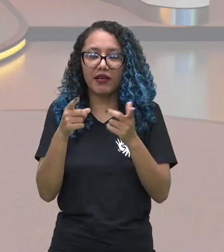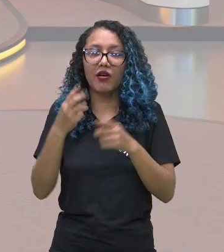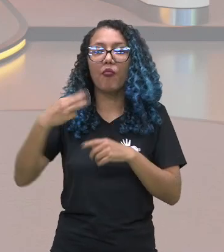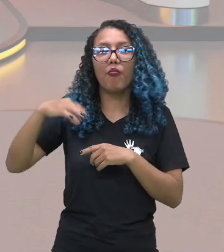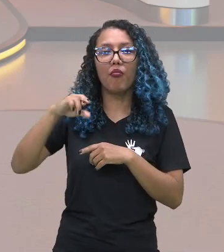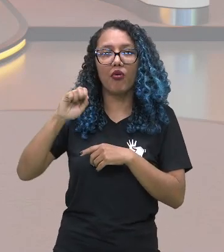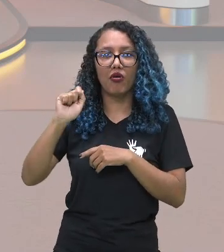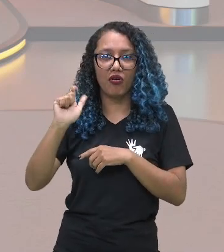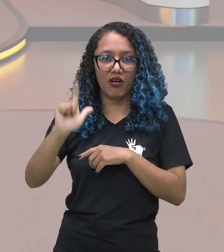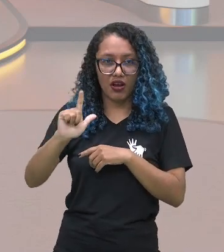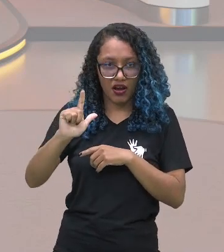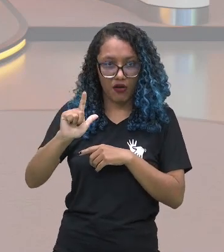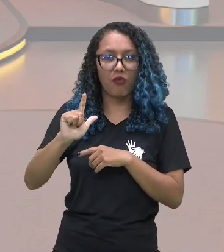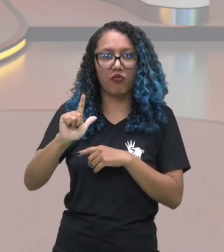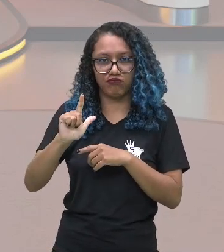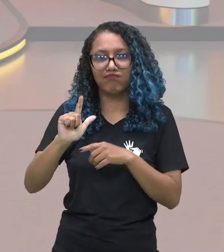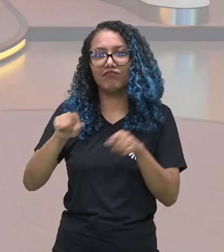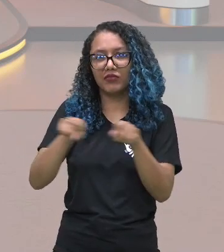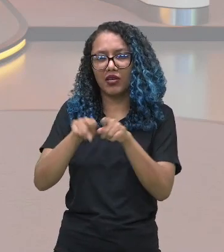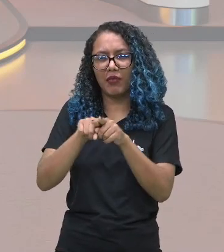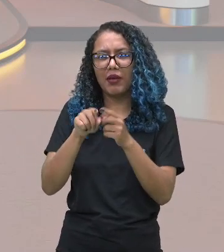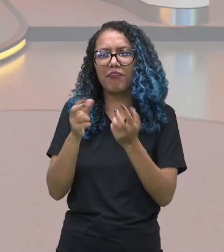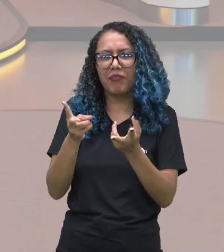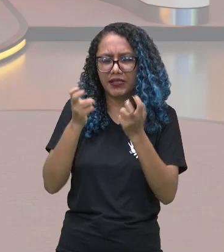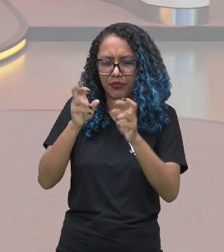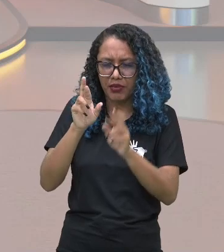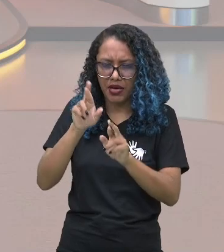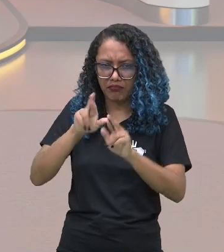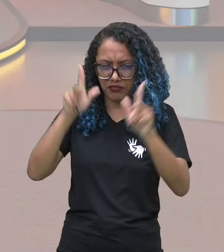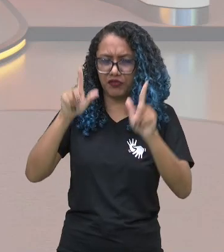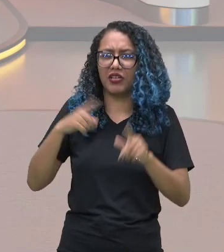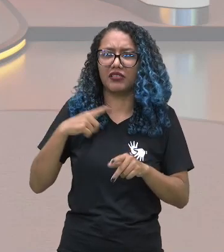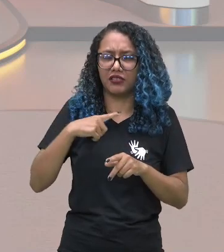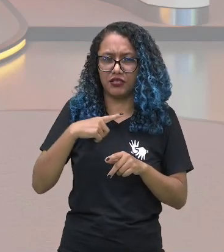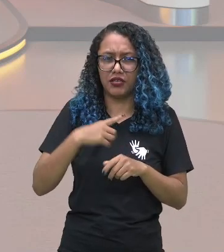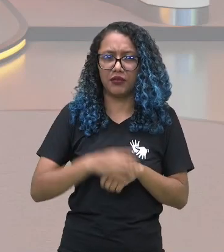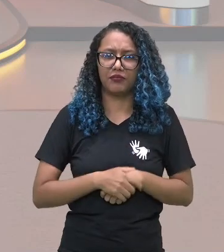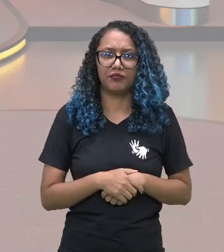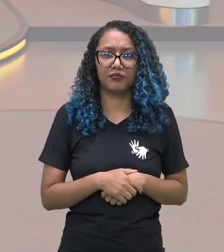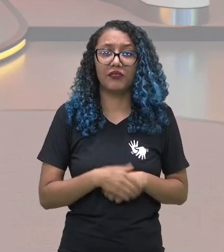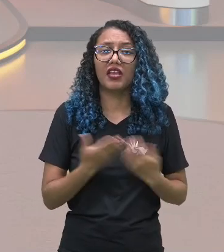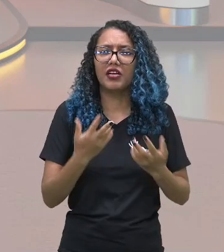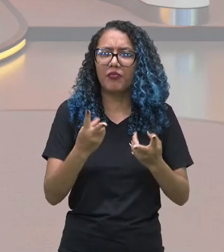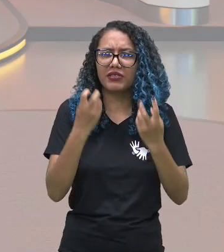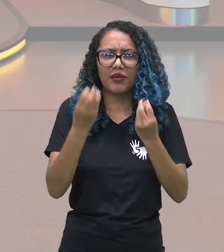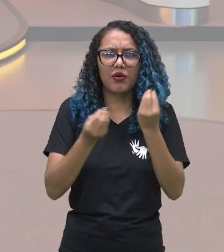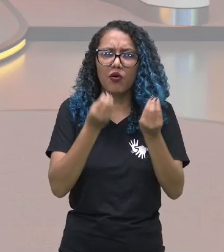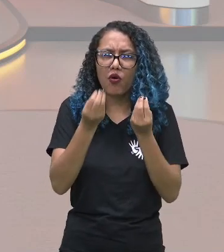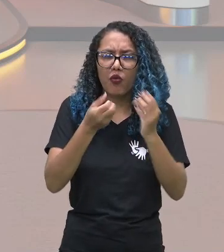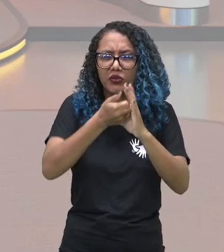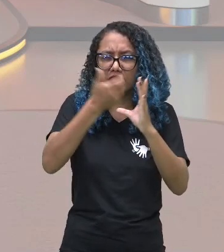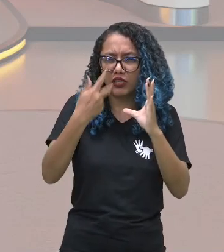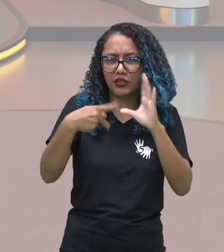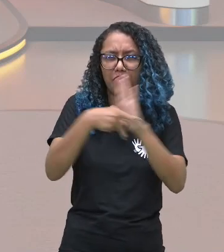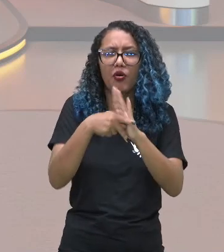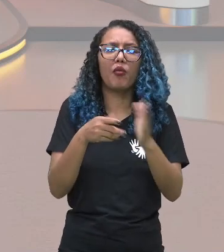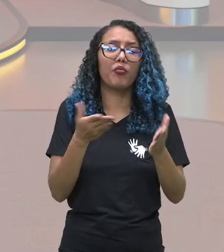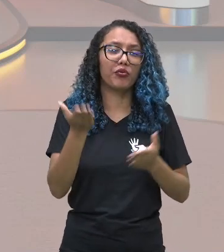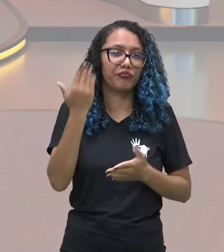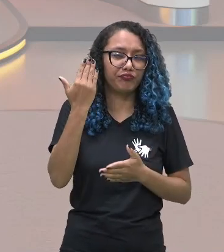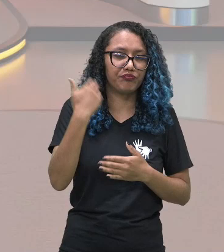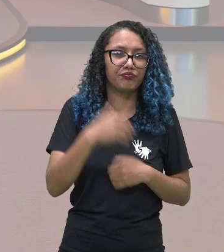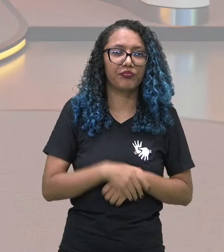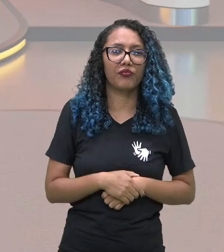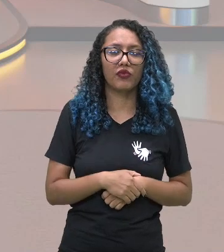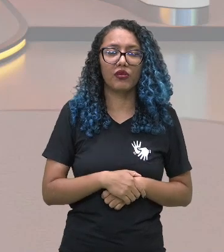de umas e outras, e que nos dá uma ideia do passado. Hoje em dia ainda